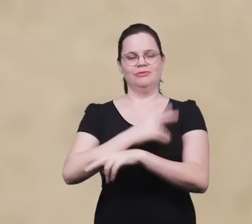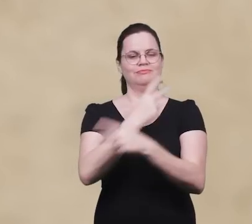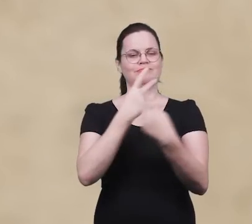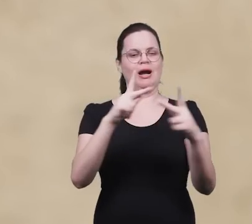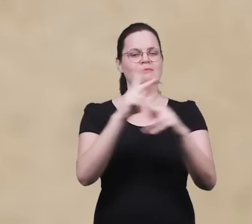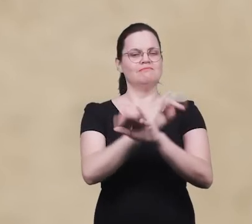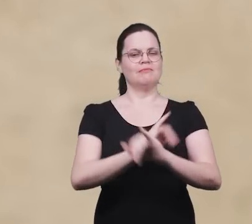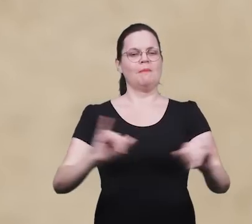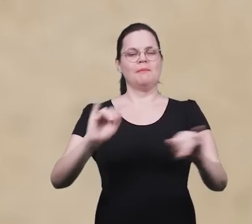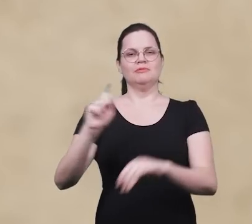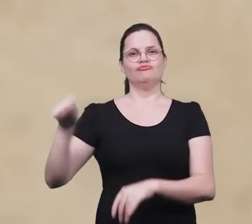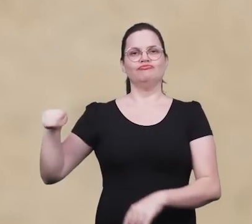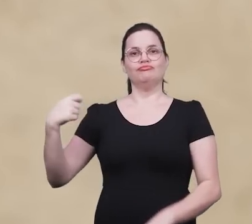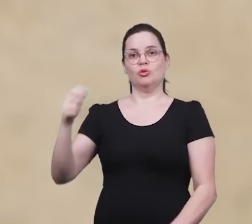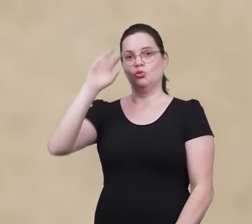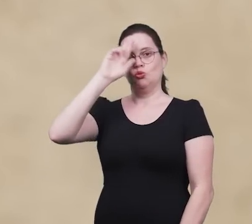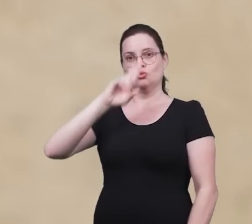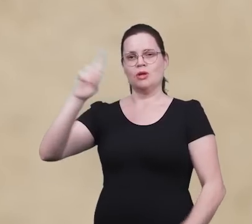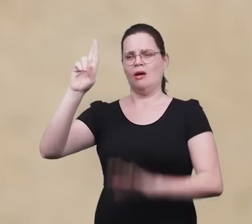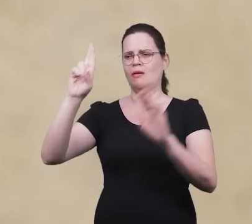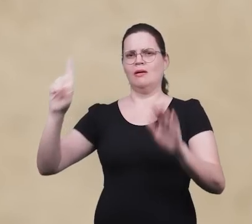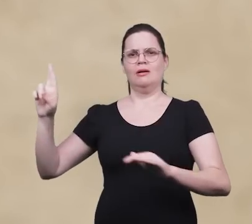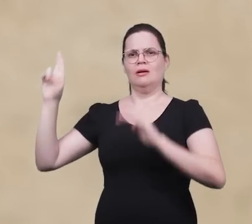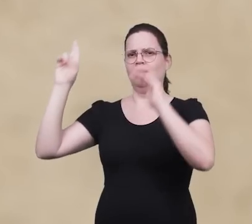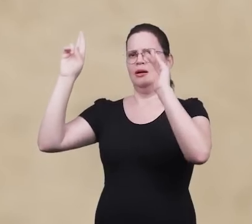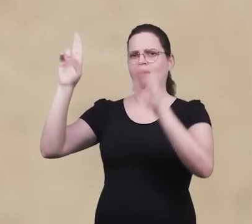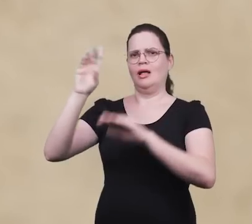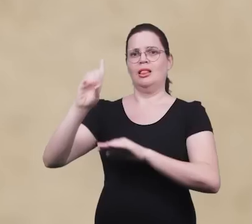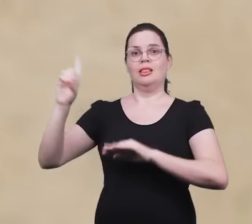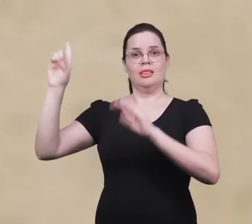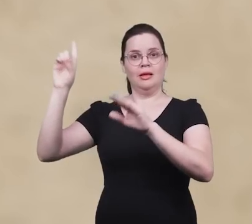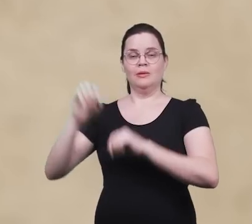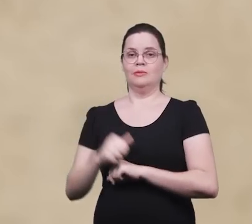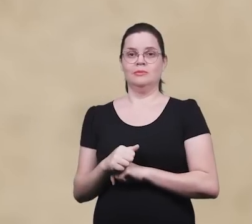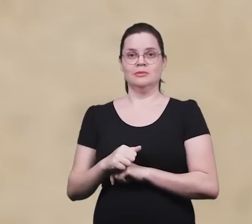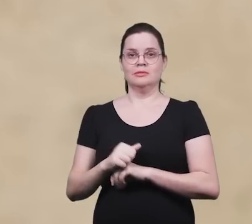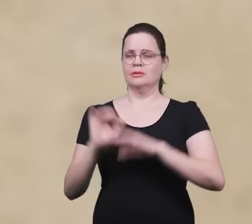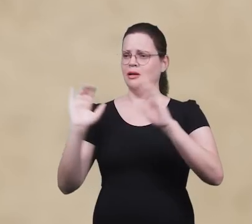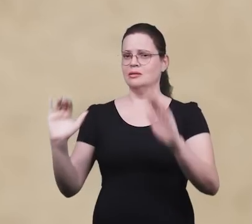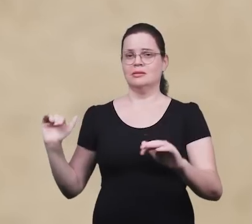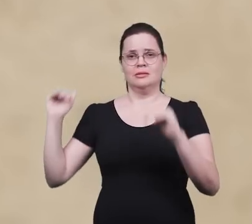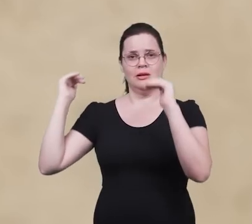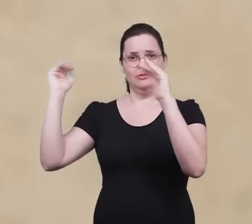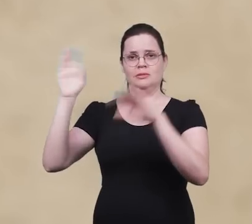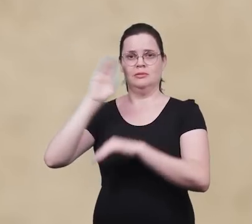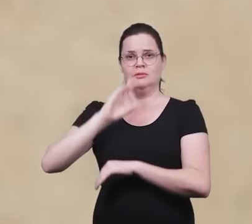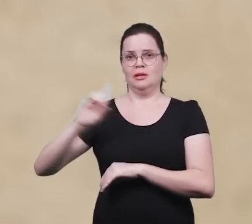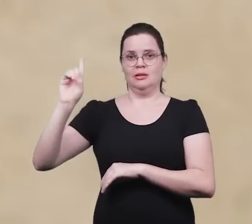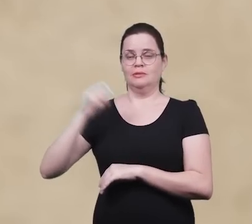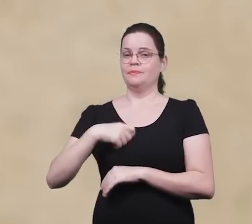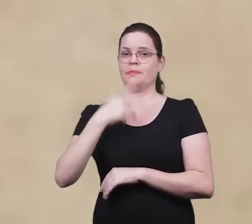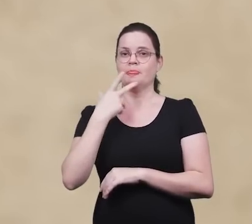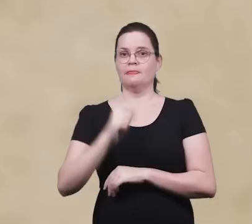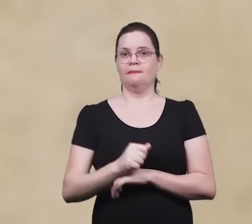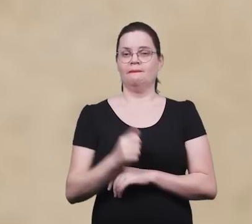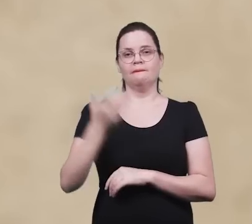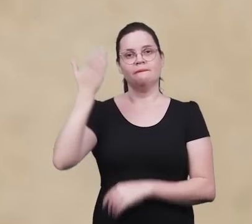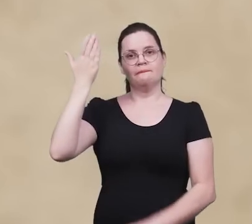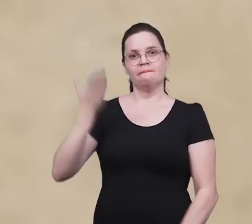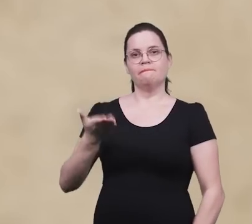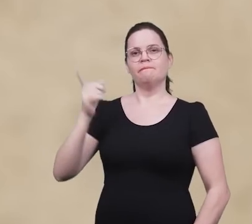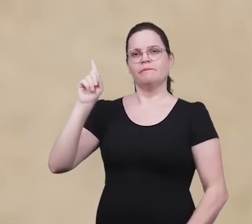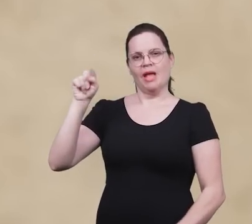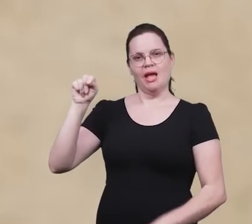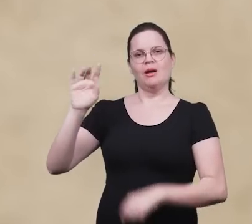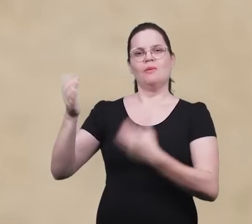do Senhor. Dai grandeza ao nosso Deus. Ele está exaltando o Senhor. E aí ele diz assim,